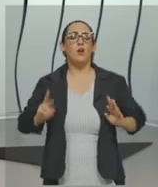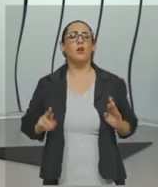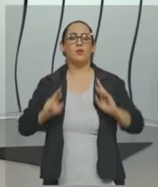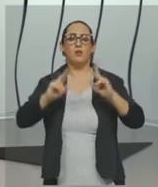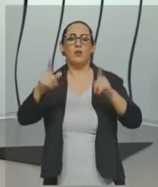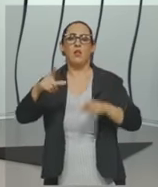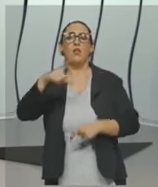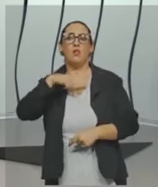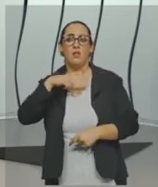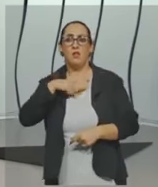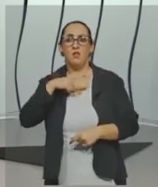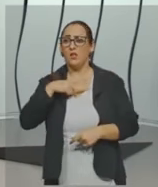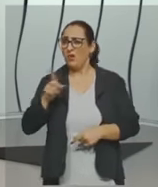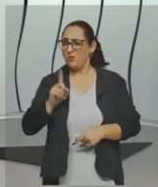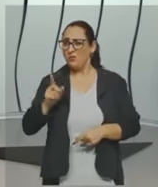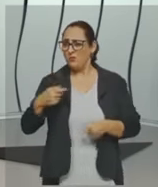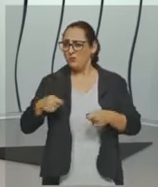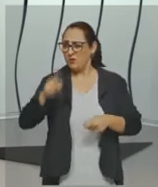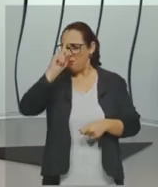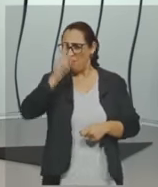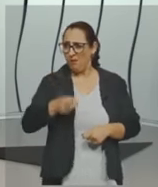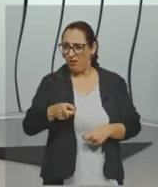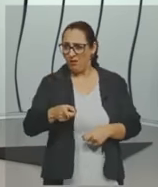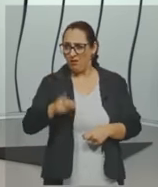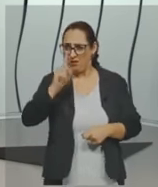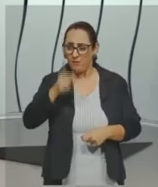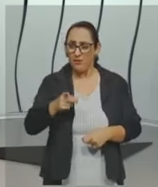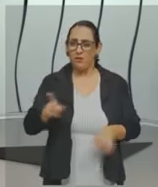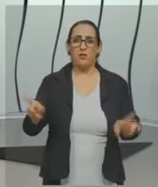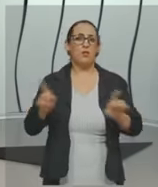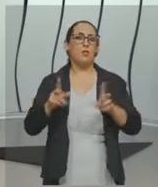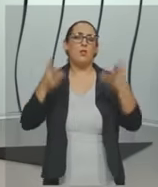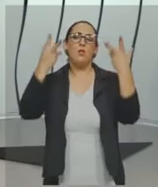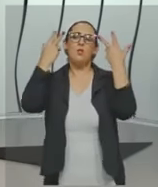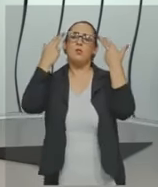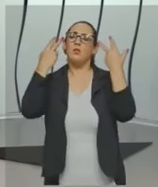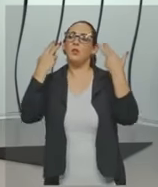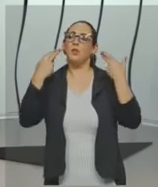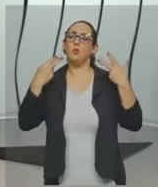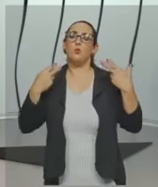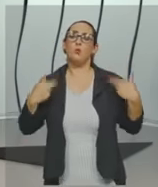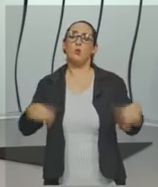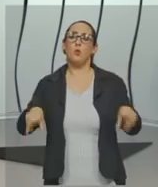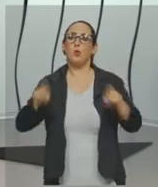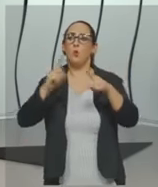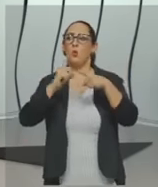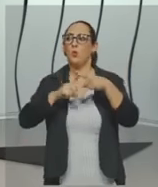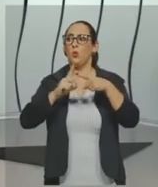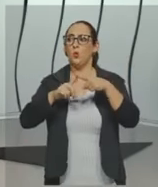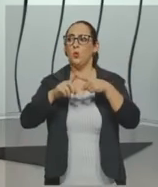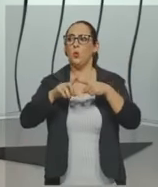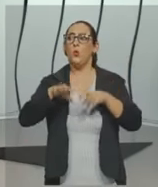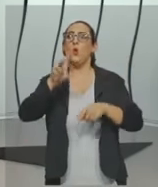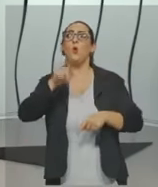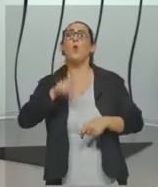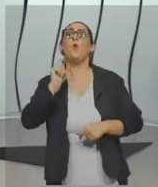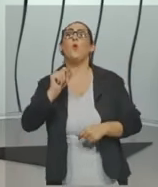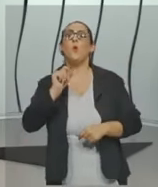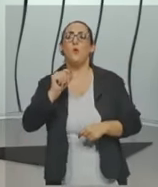Mas eu não tenho que comandar isso, isso acontece naturalmente, porque é o sistema nervoso autônomo,